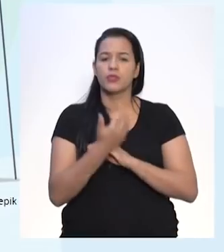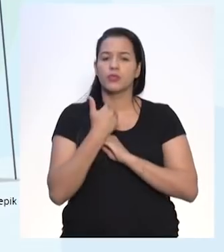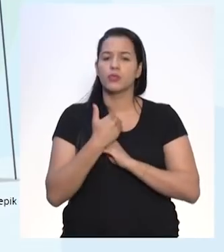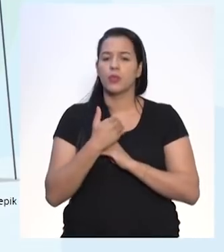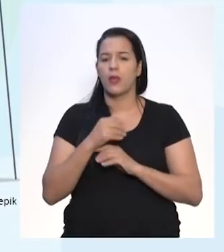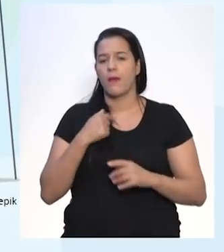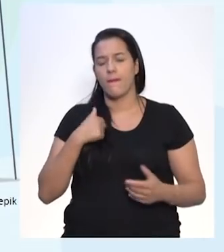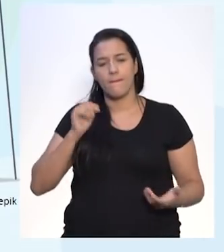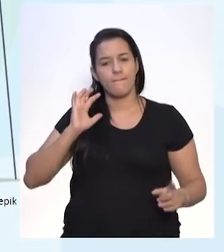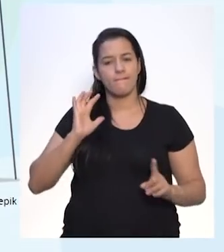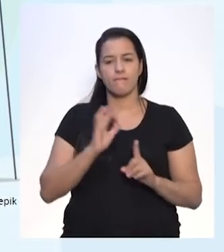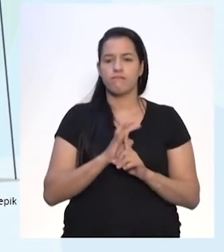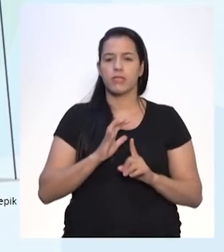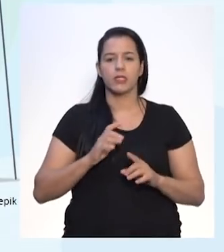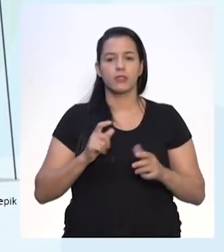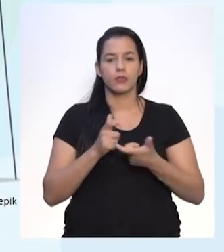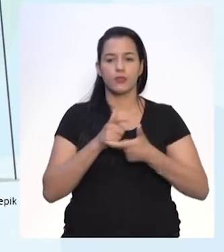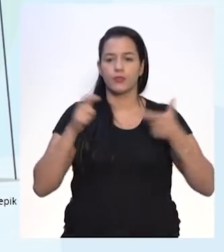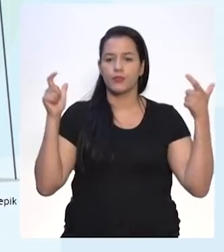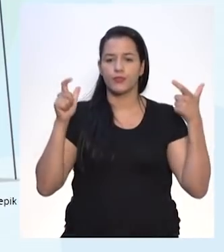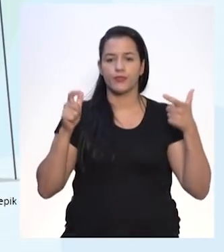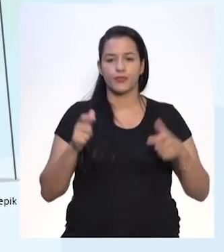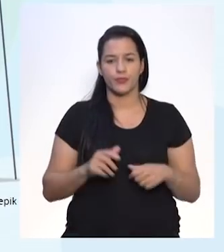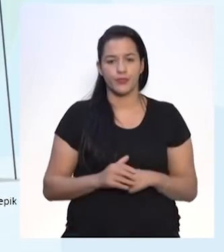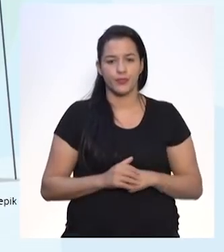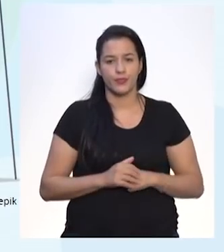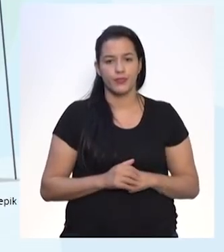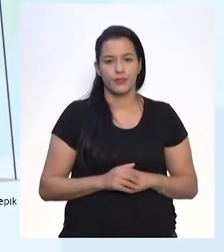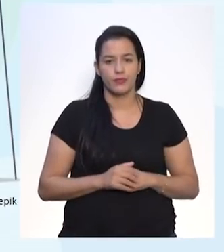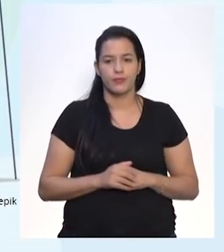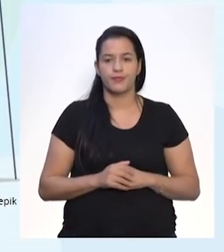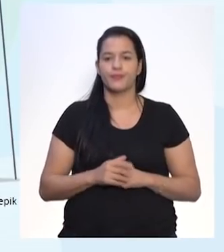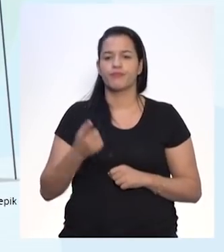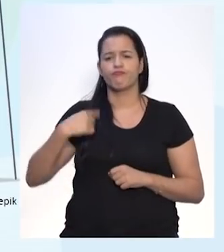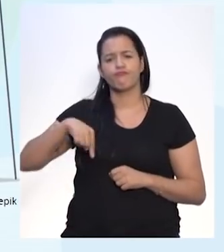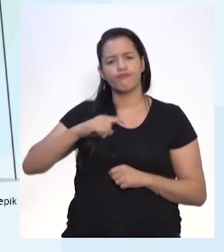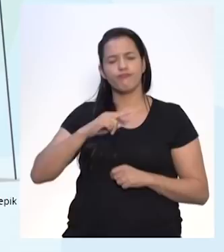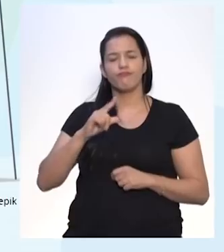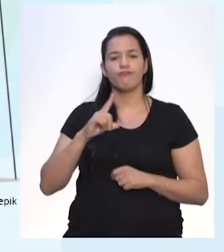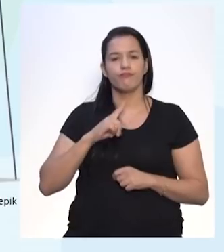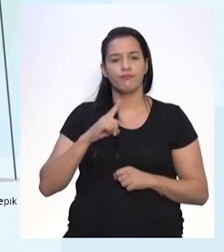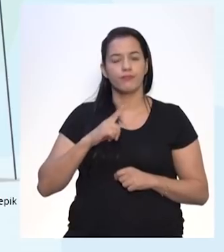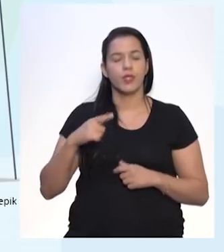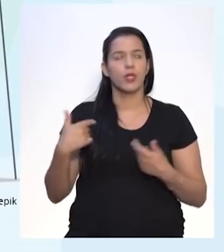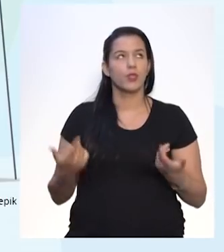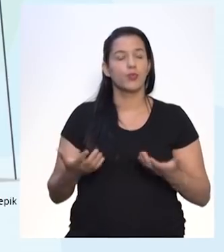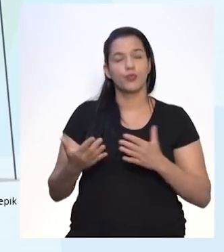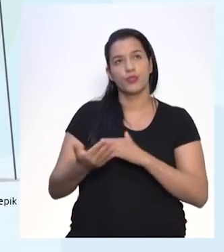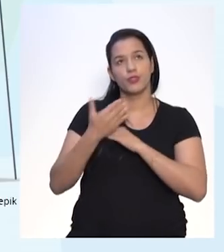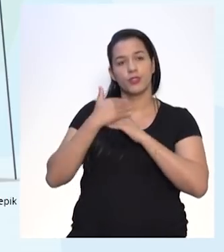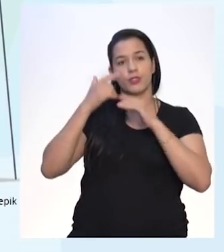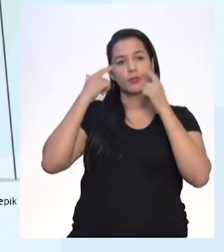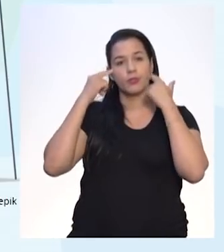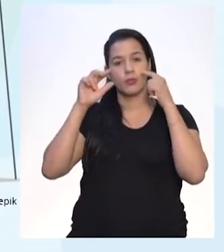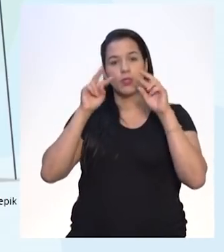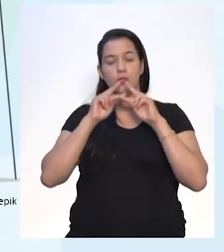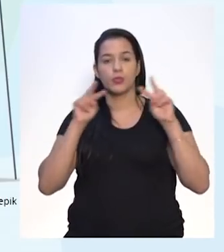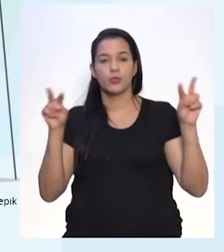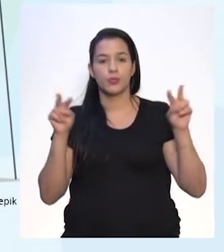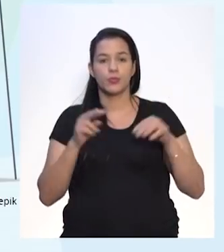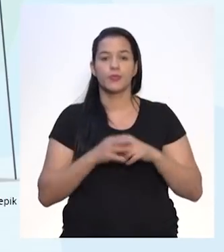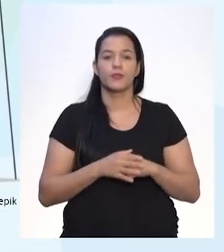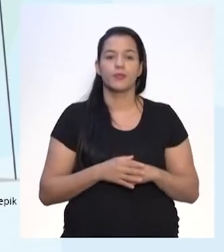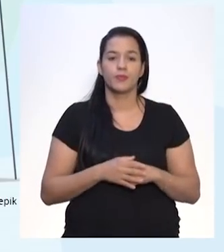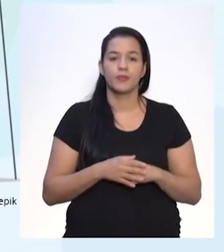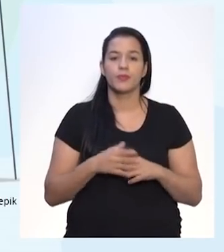um impacto tão grande na gente mesmo e na maneira como a gente se enxerga. Essa